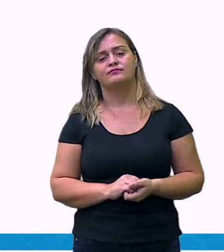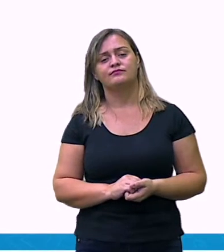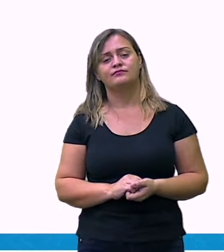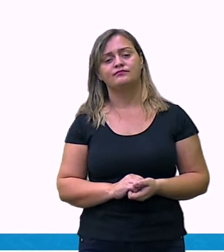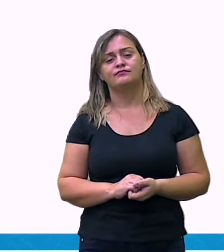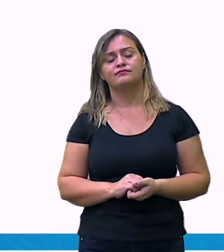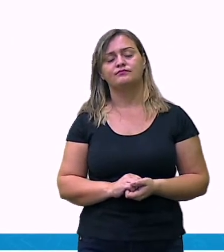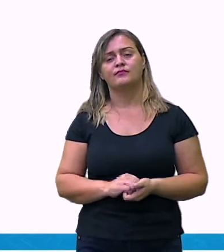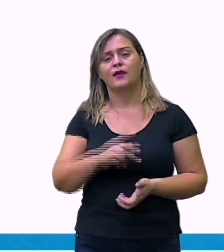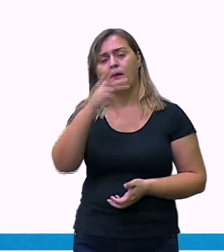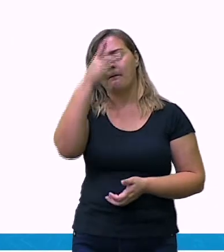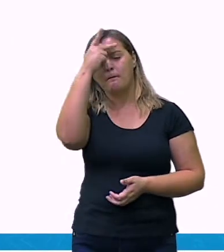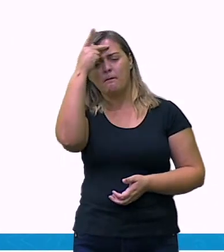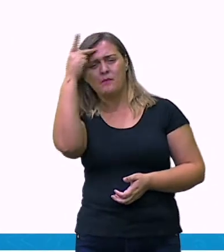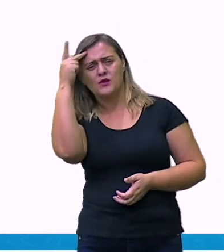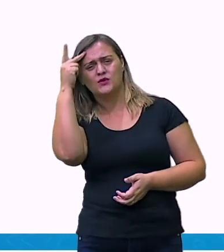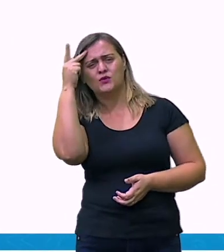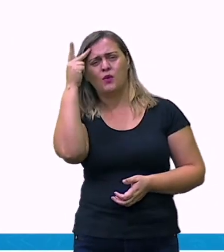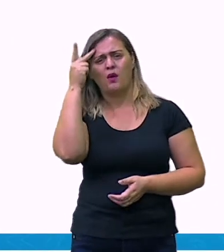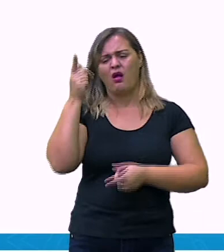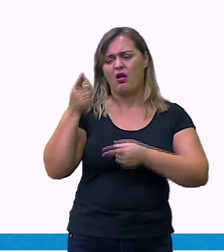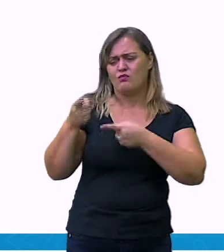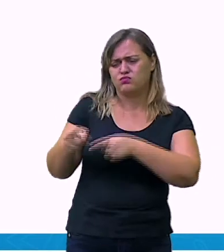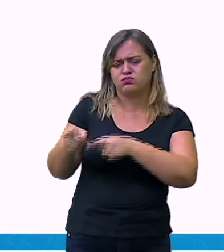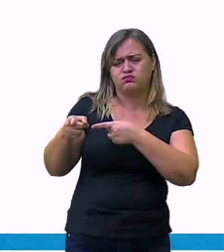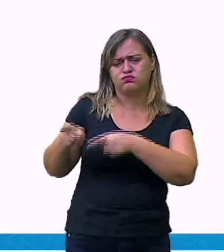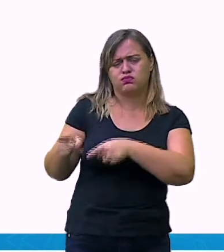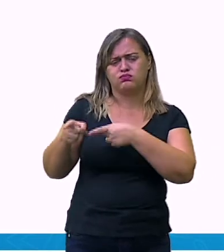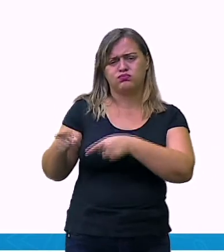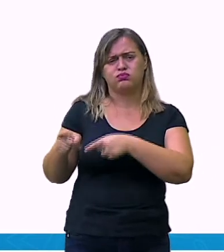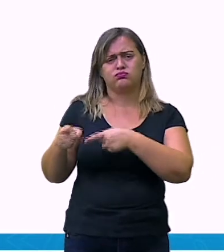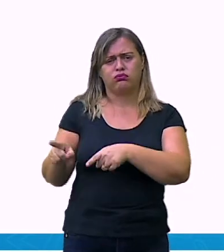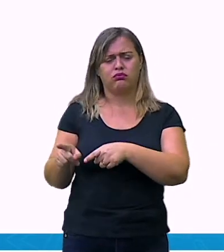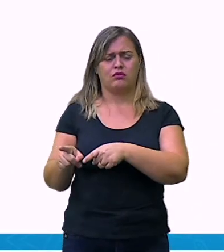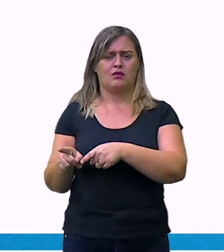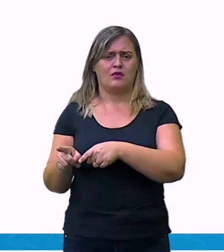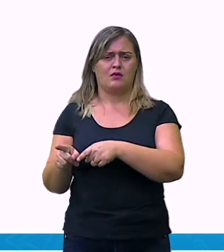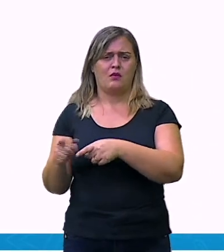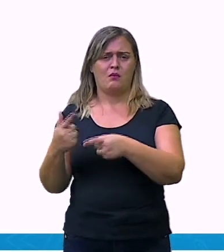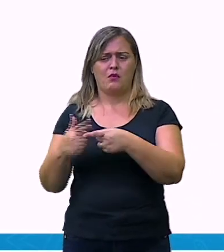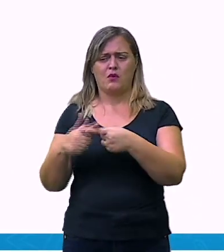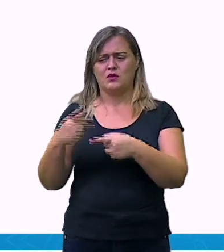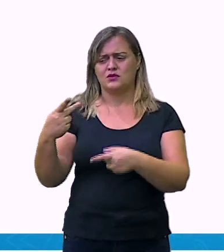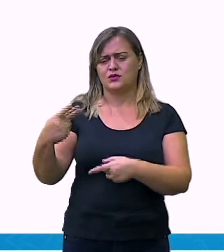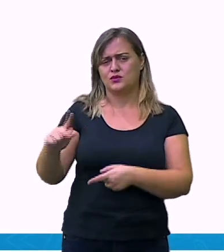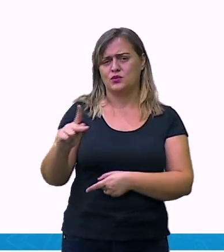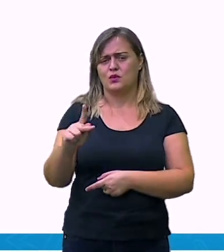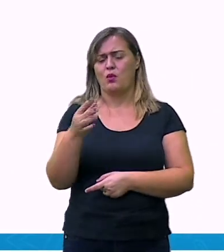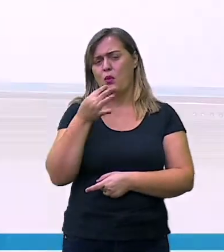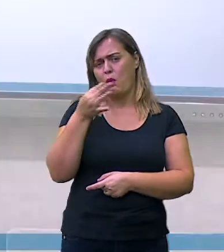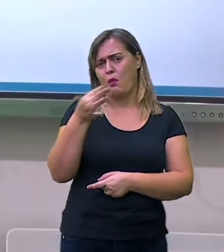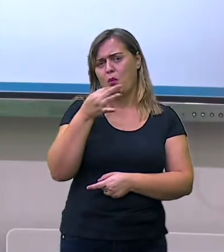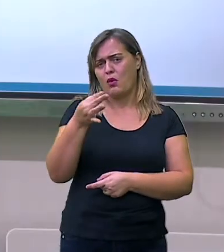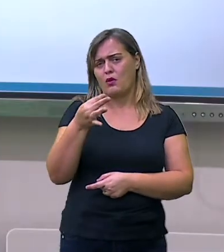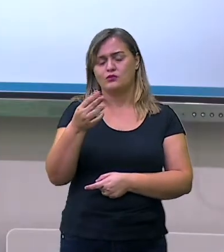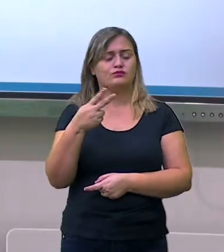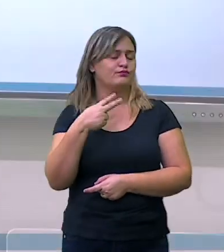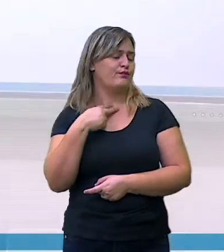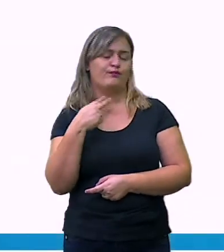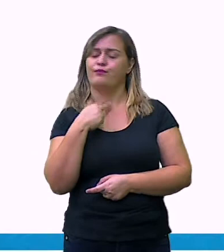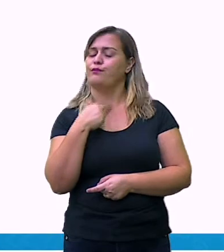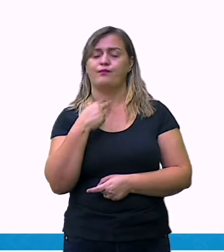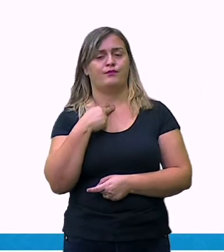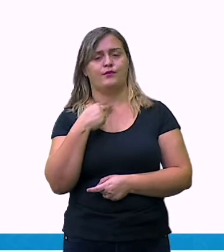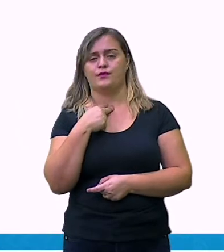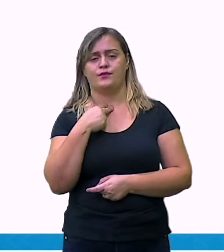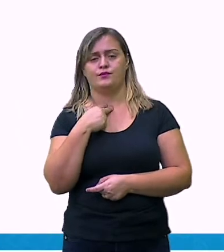Ninguém pode ser molestado por suas opiniões, incluindo opiniões religiosas. E número 2,